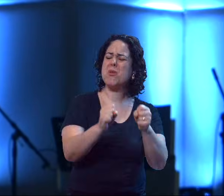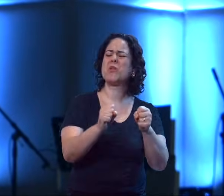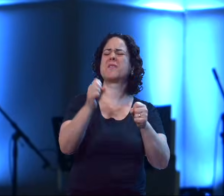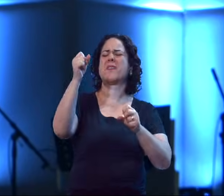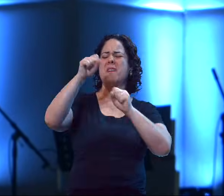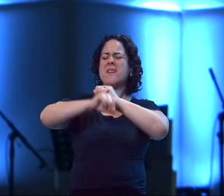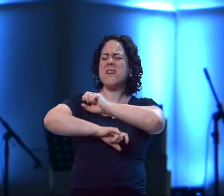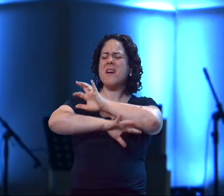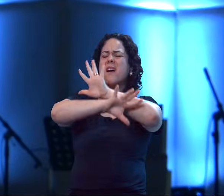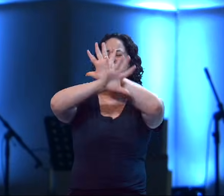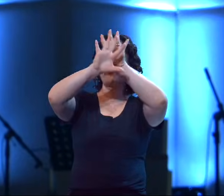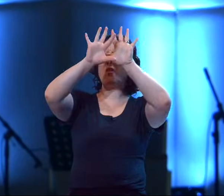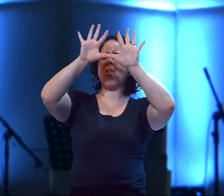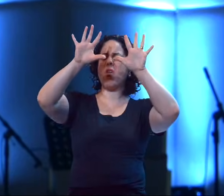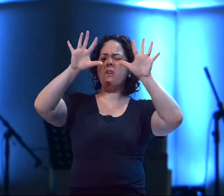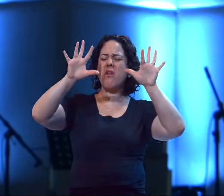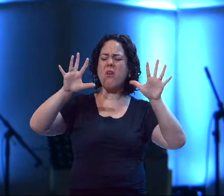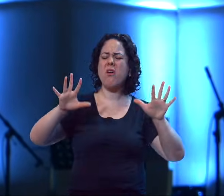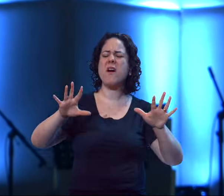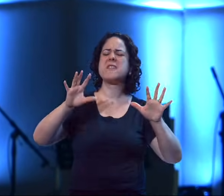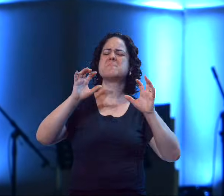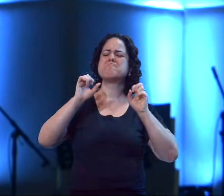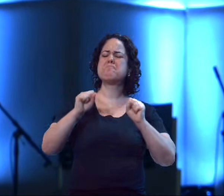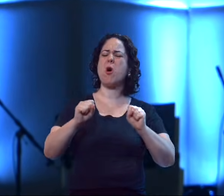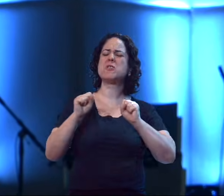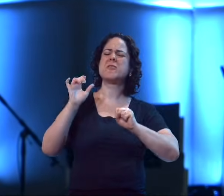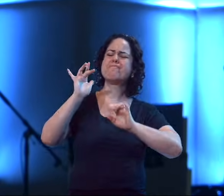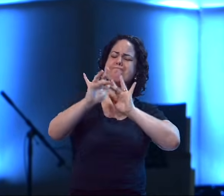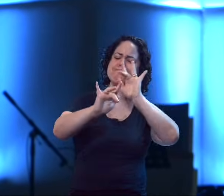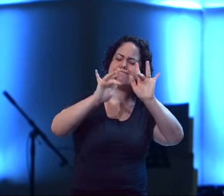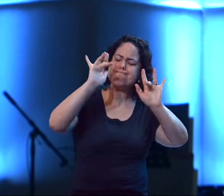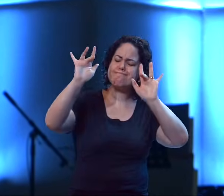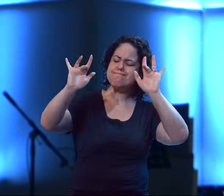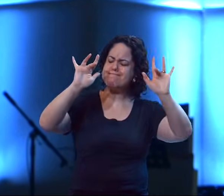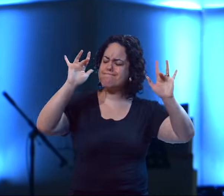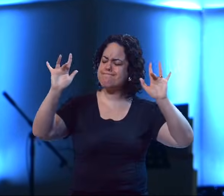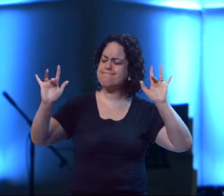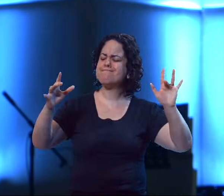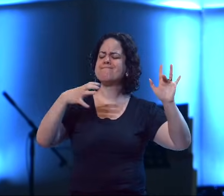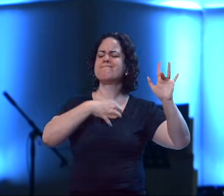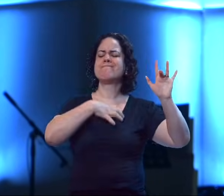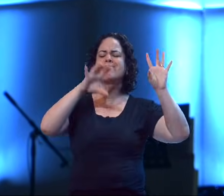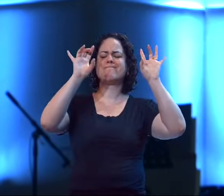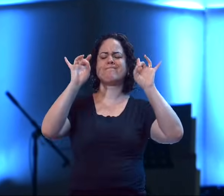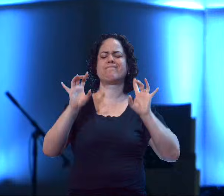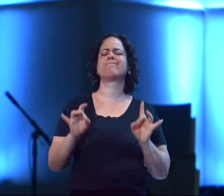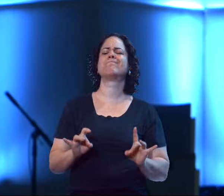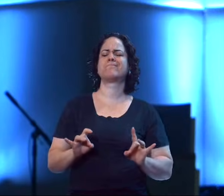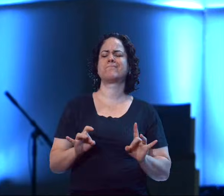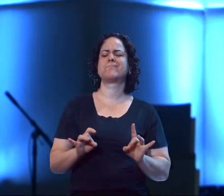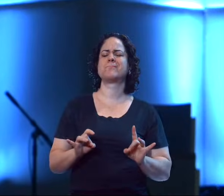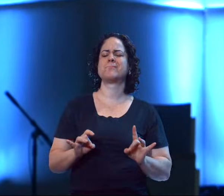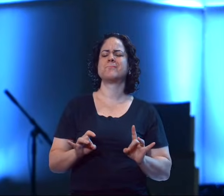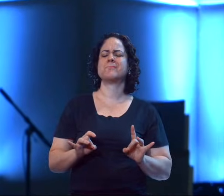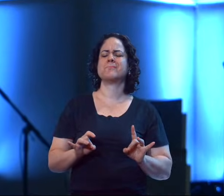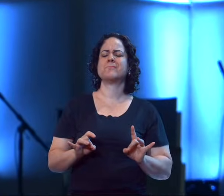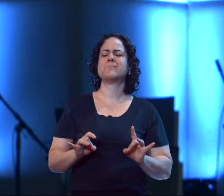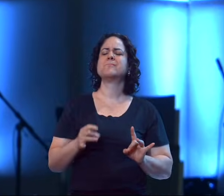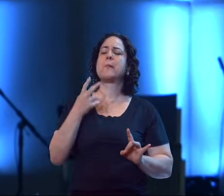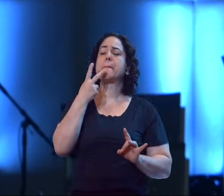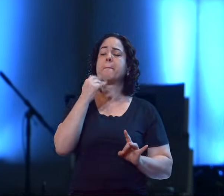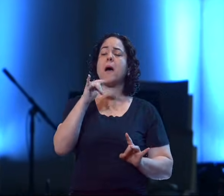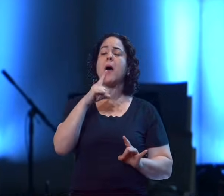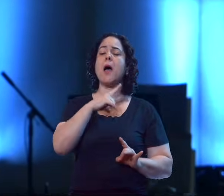tua glória os alcancem de maneira especial. Pai,